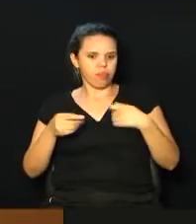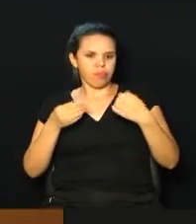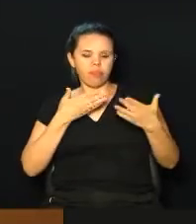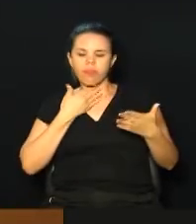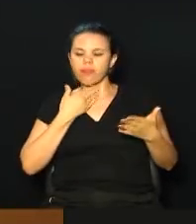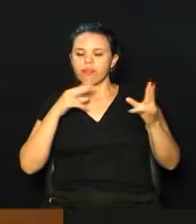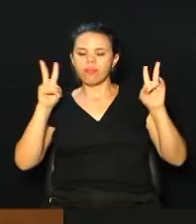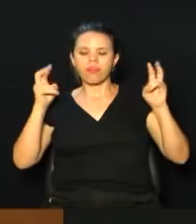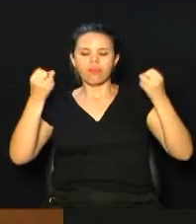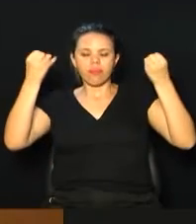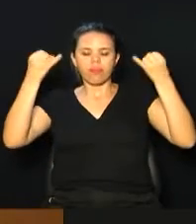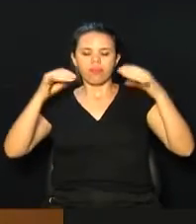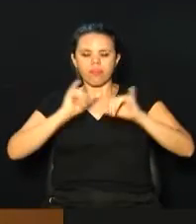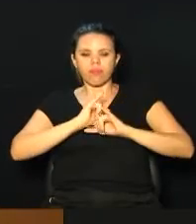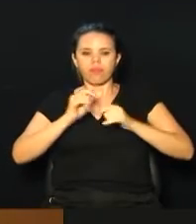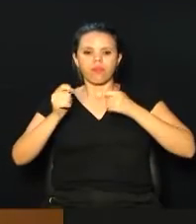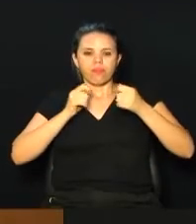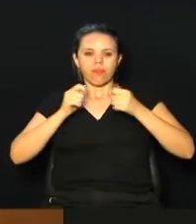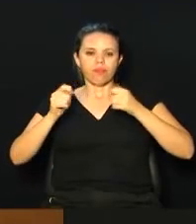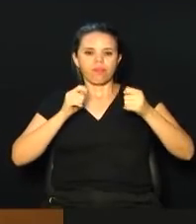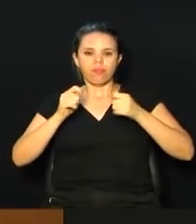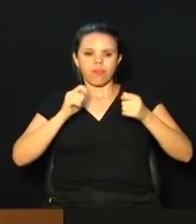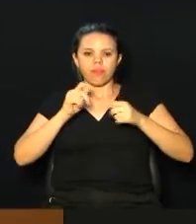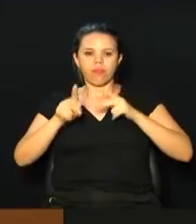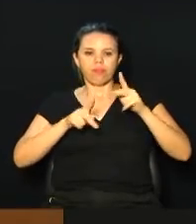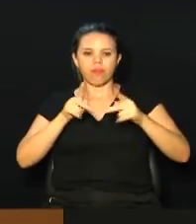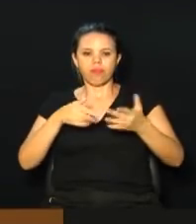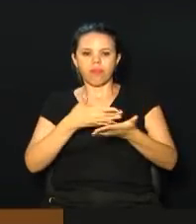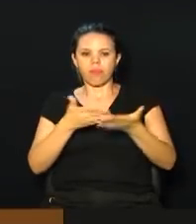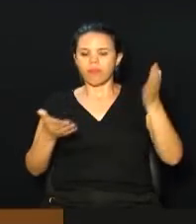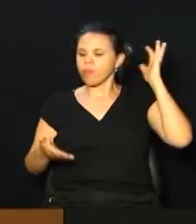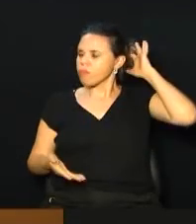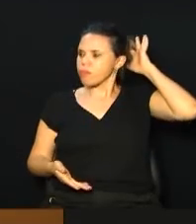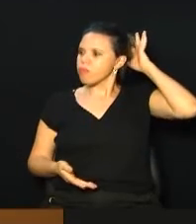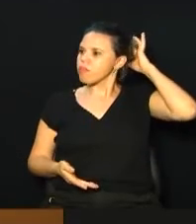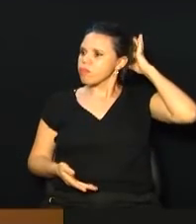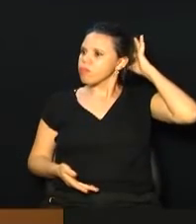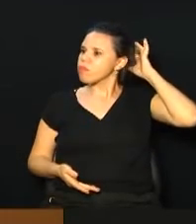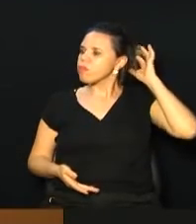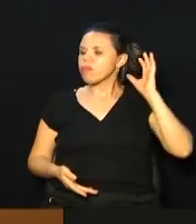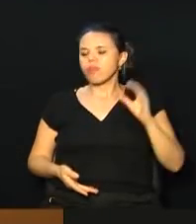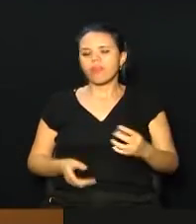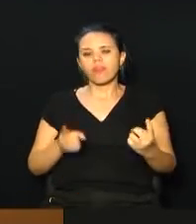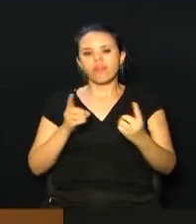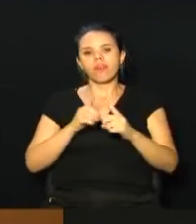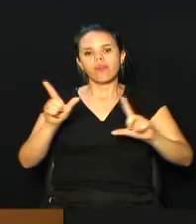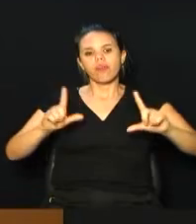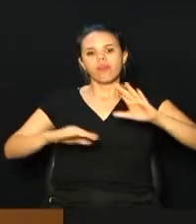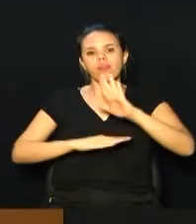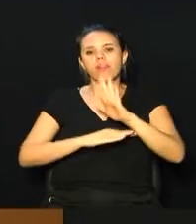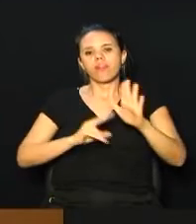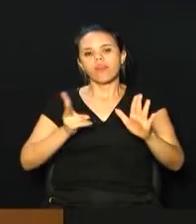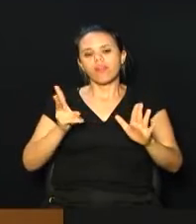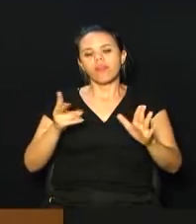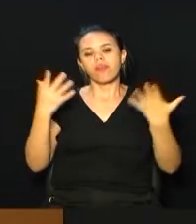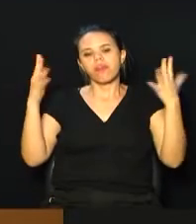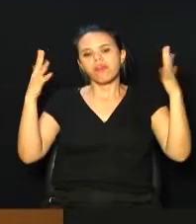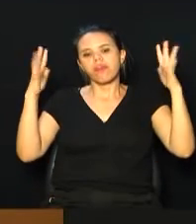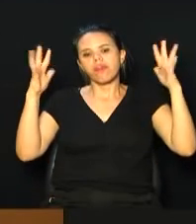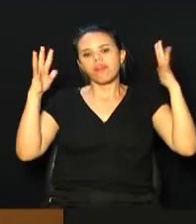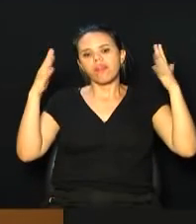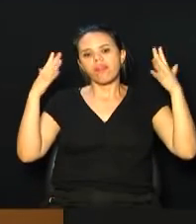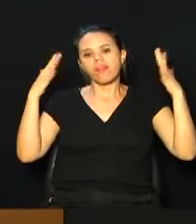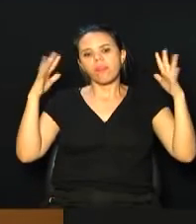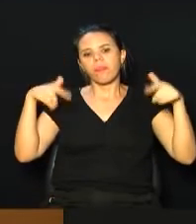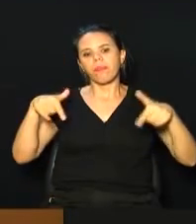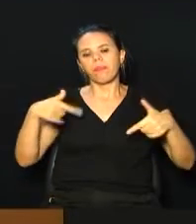os esclarecimentos para a população e parabenizo a TV Câmara, né, por